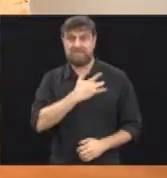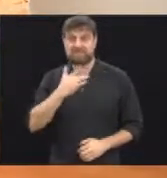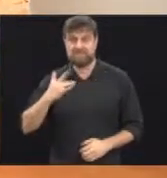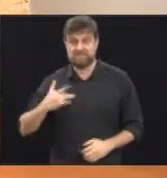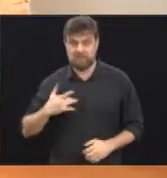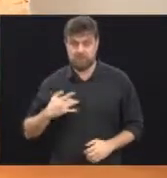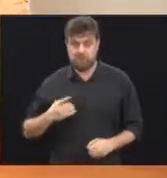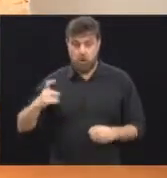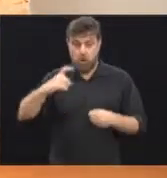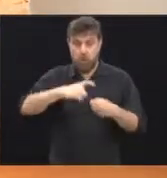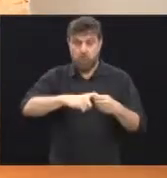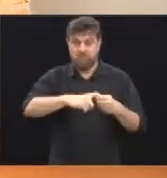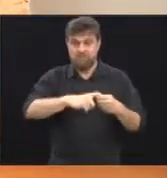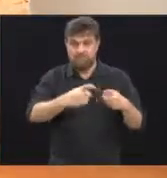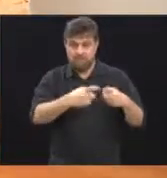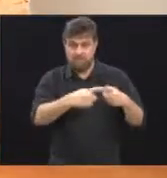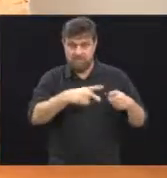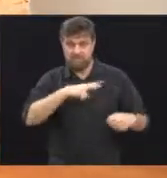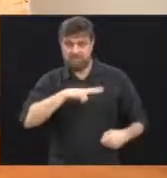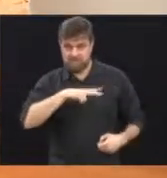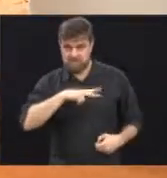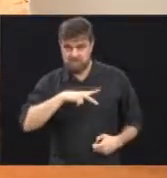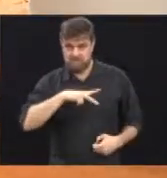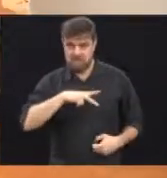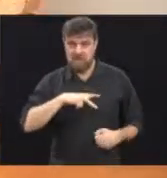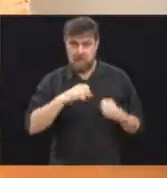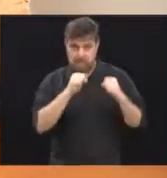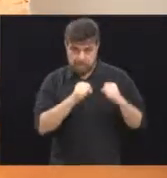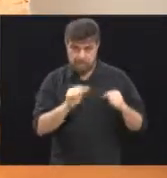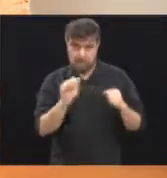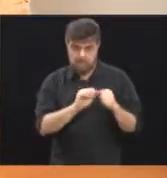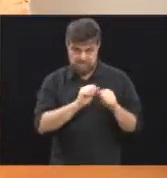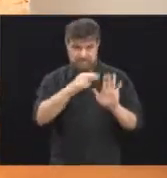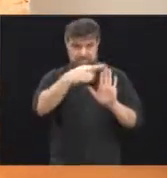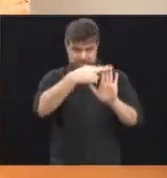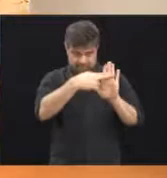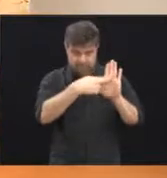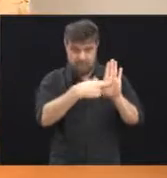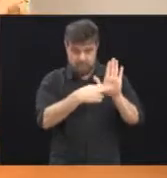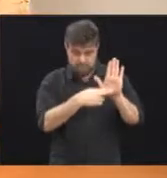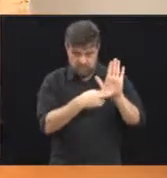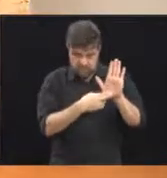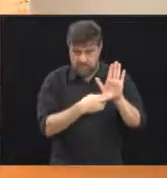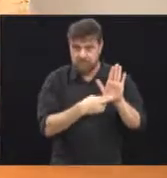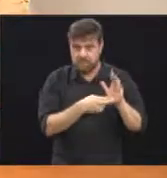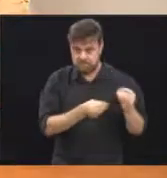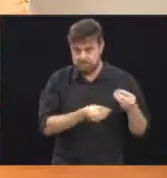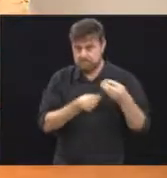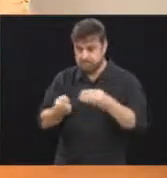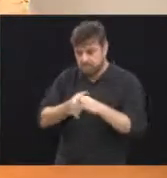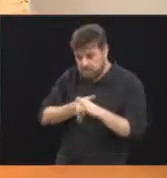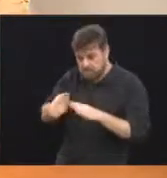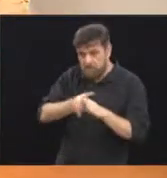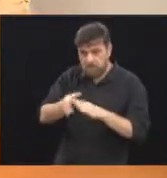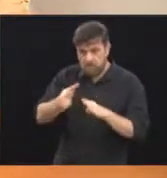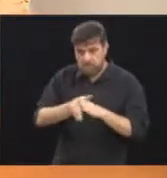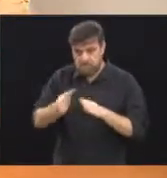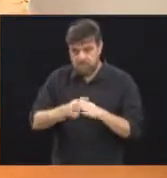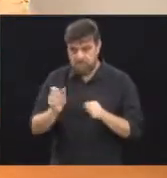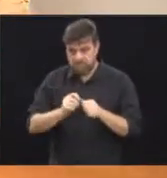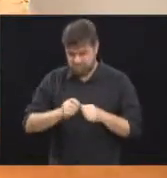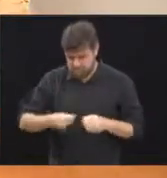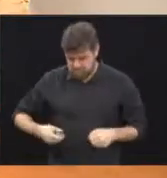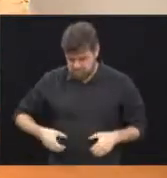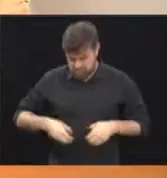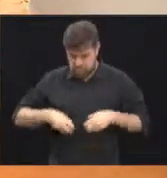eles têm autorizado pela regulamentação da Agência Nacional de Saúde a cirurgia da